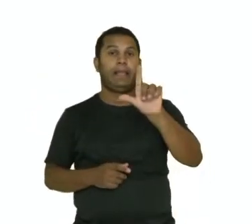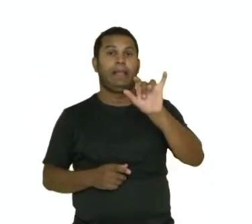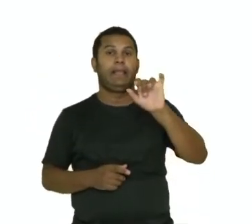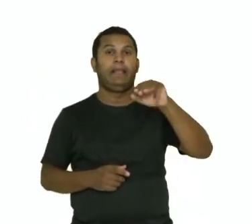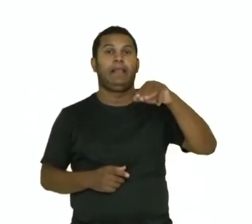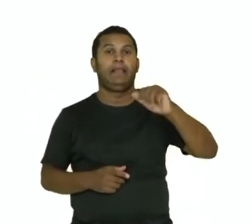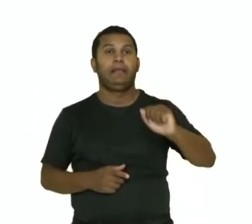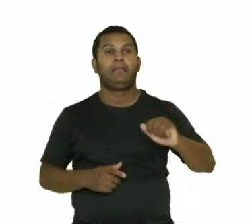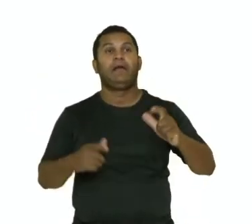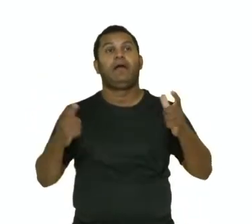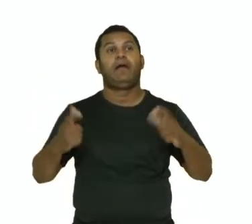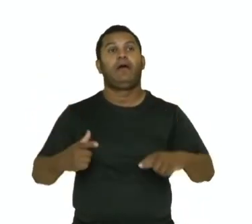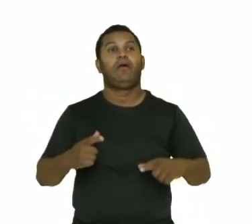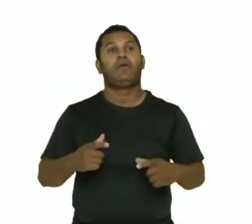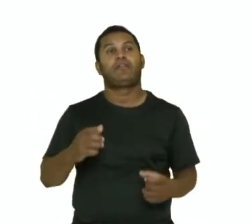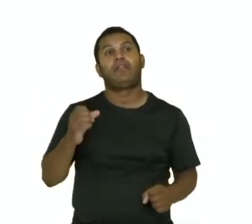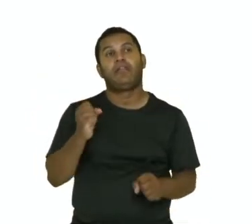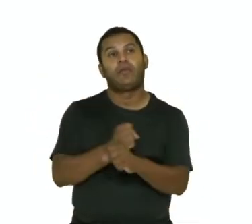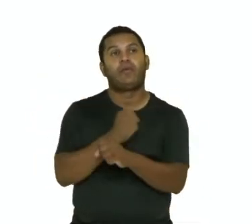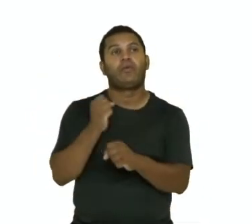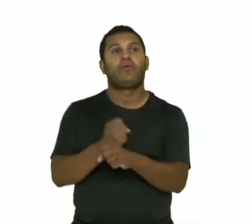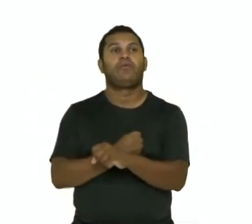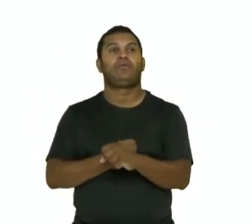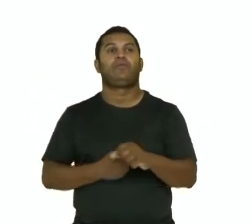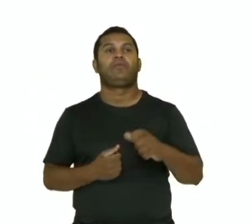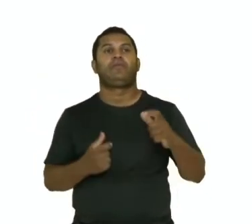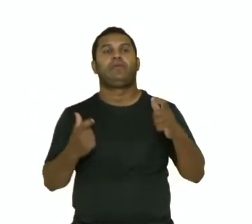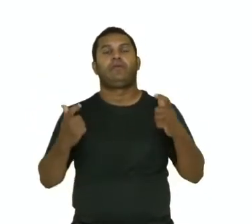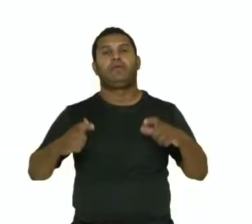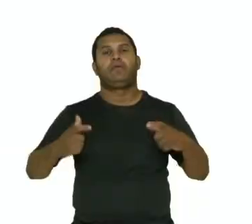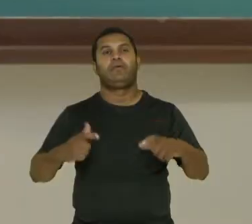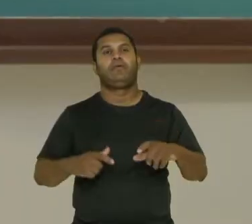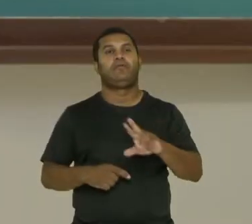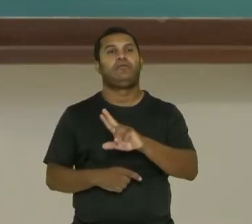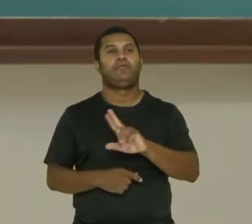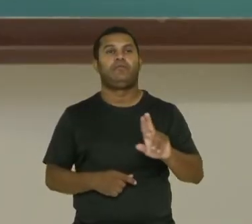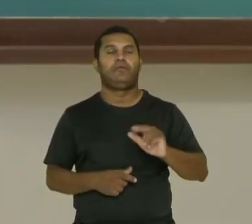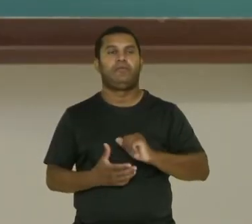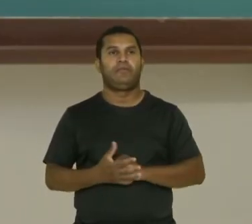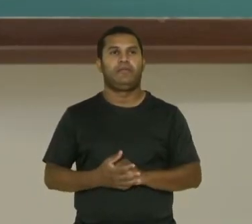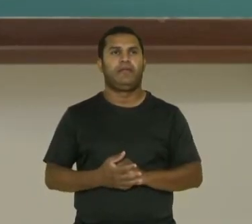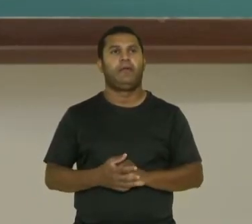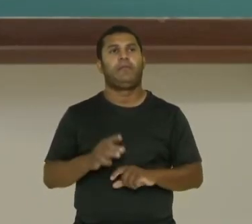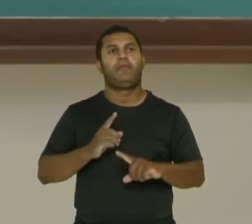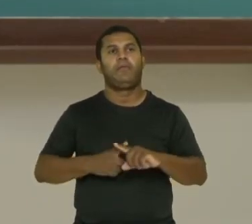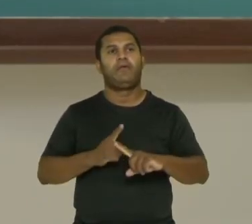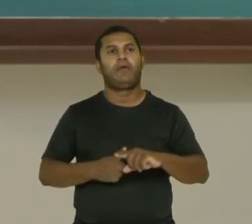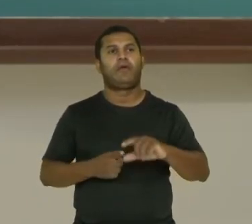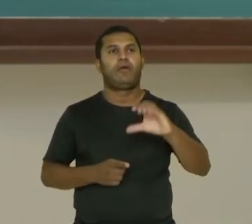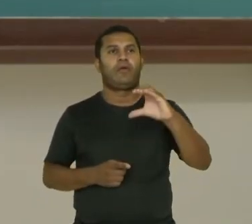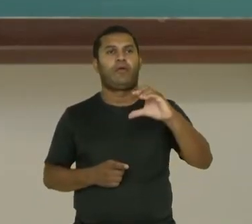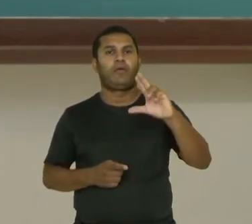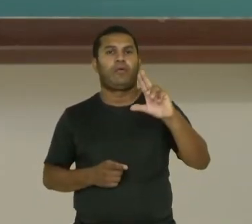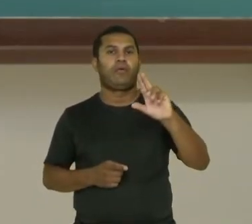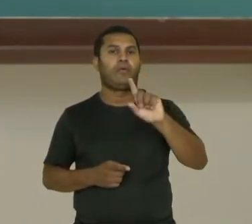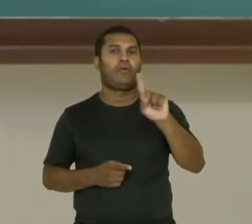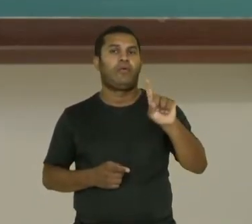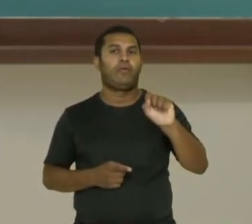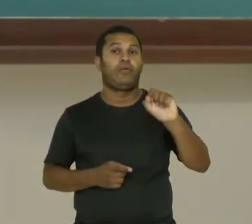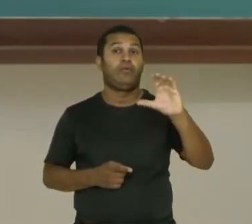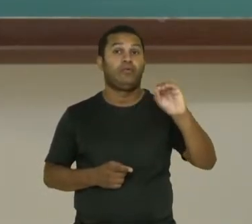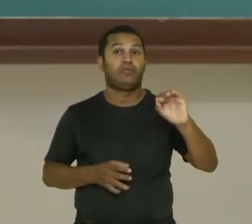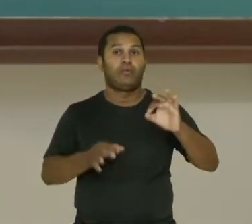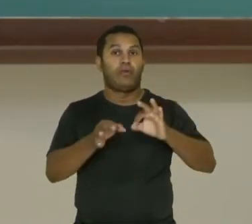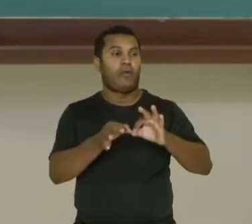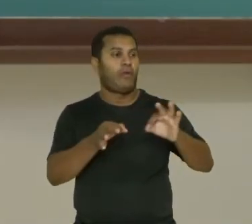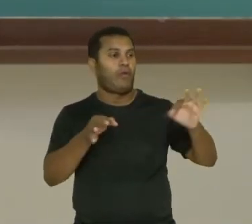razão de sua localização mais acessível junto ao litoral, uma vez que Cusco ficava numa altitude maior e ficava mais distante também do